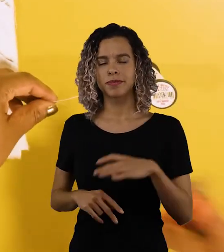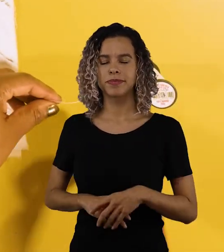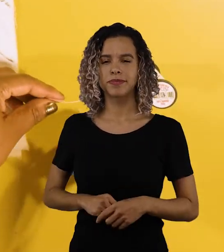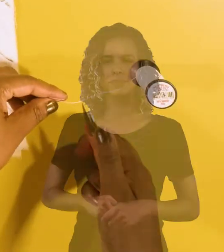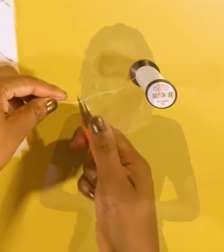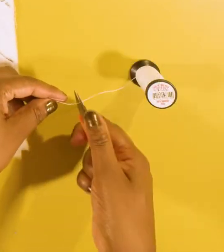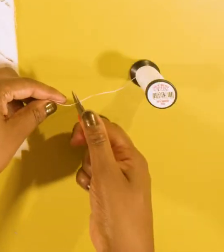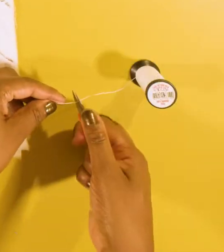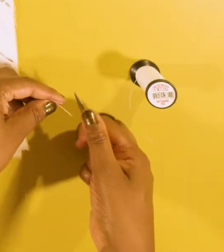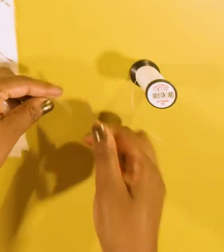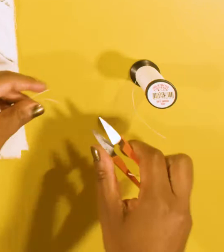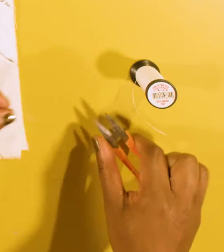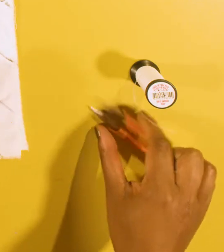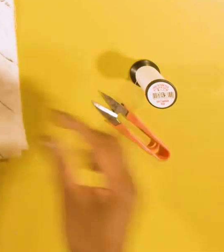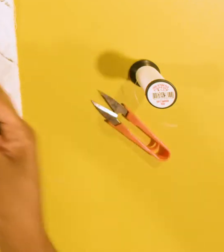e corta.